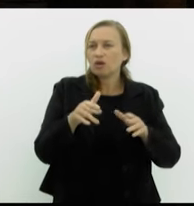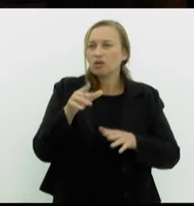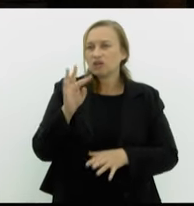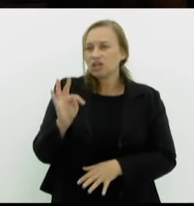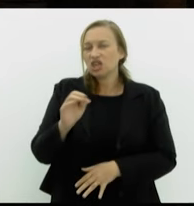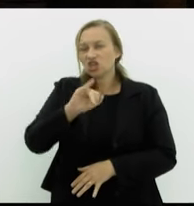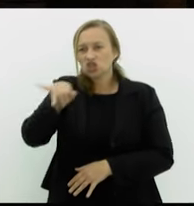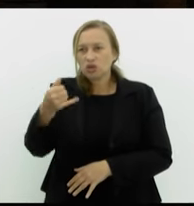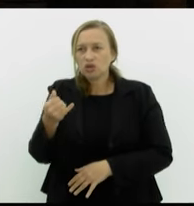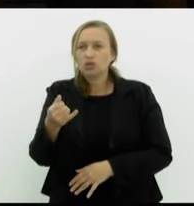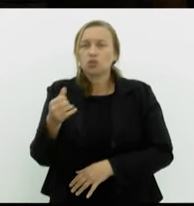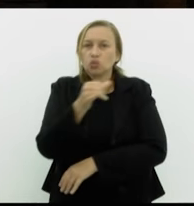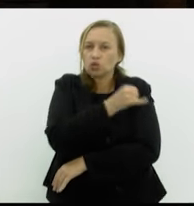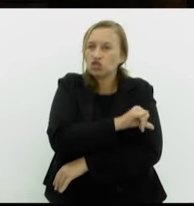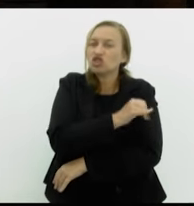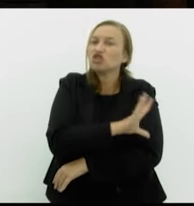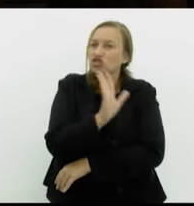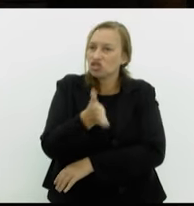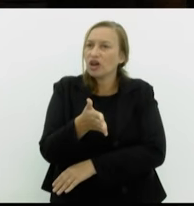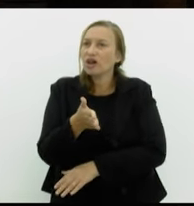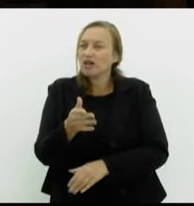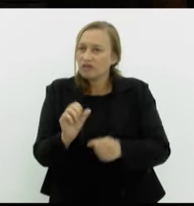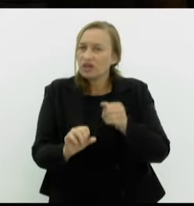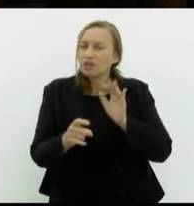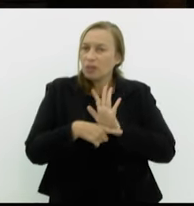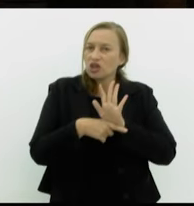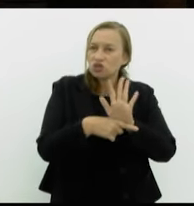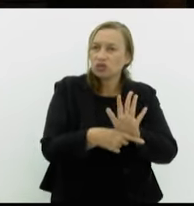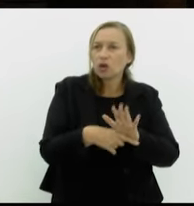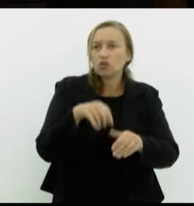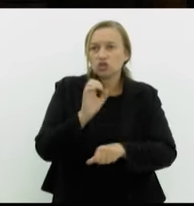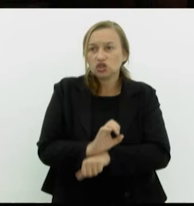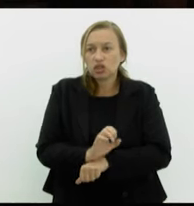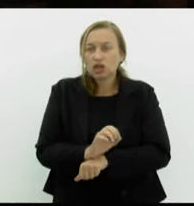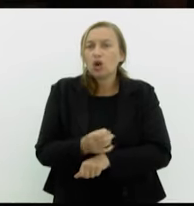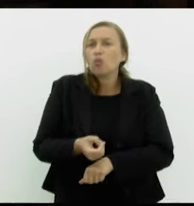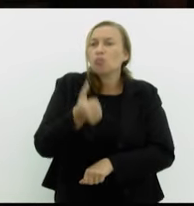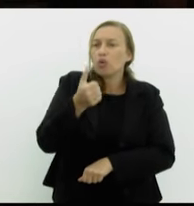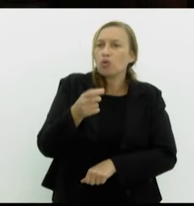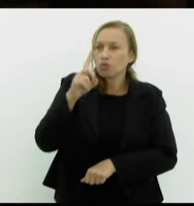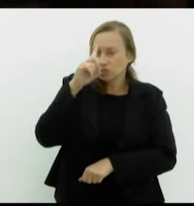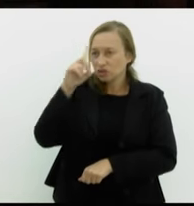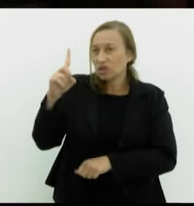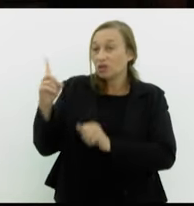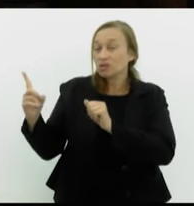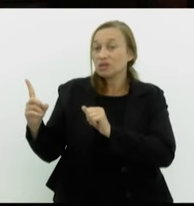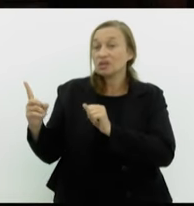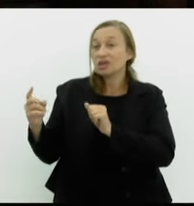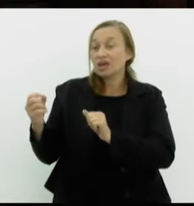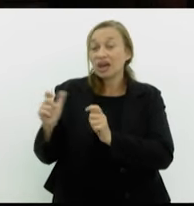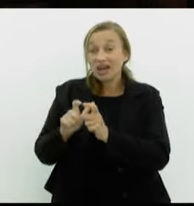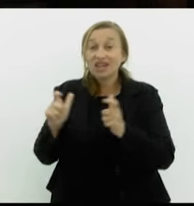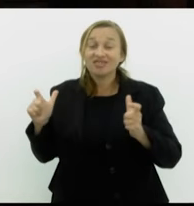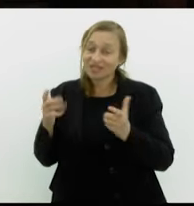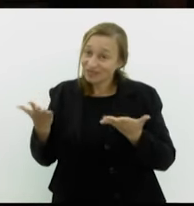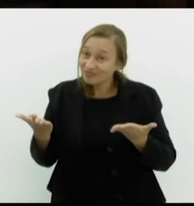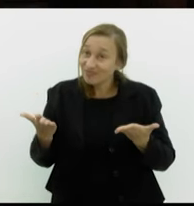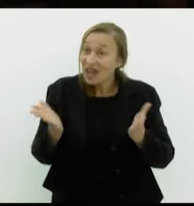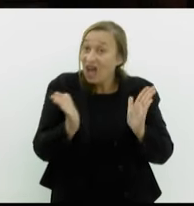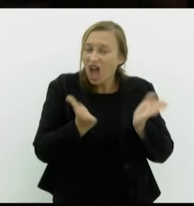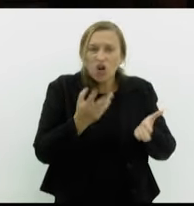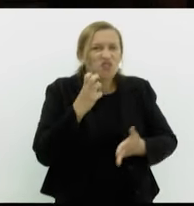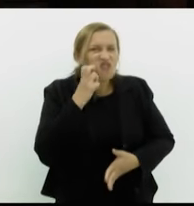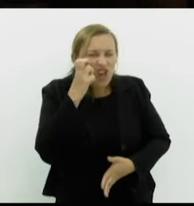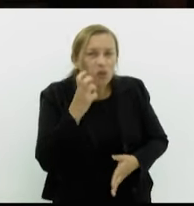de Janeiro já fez para ajudar o estado. O pouco com Deus é muito. Agora,